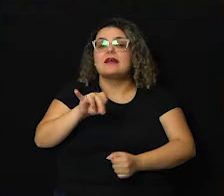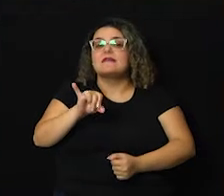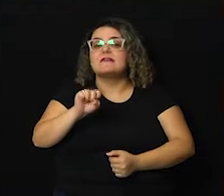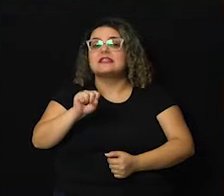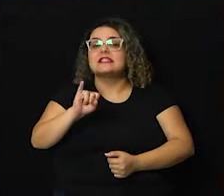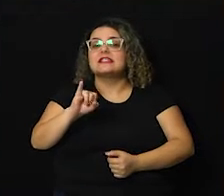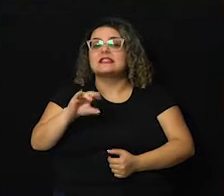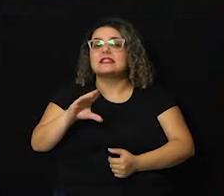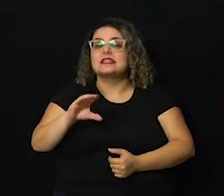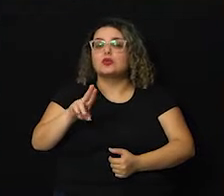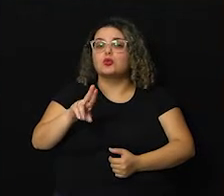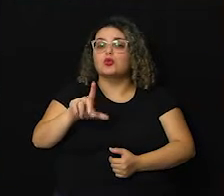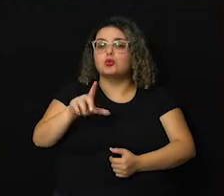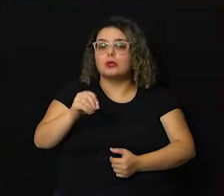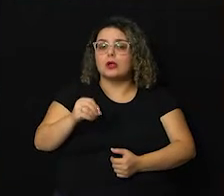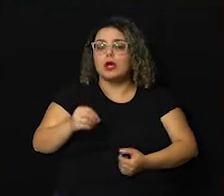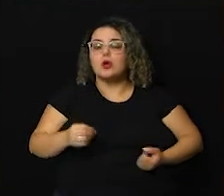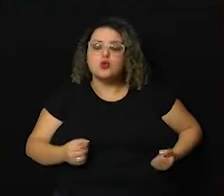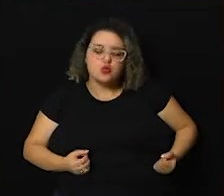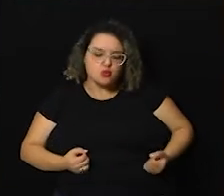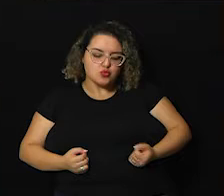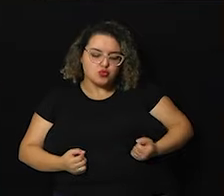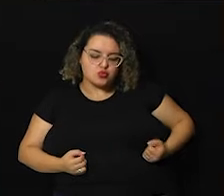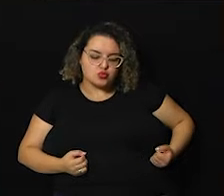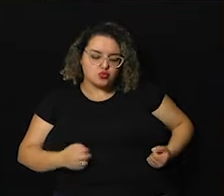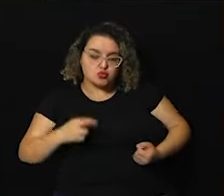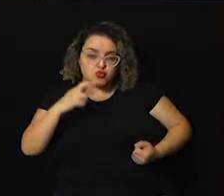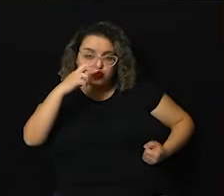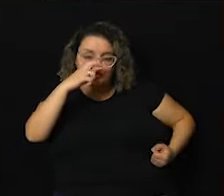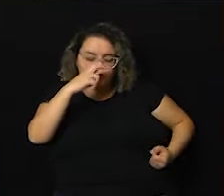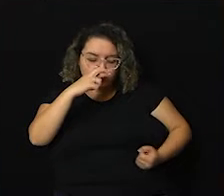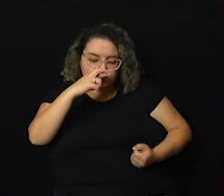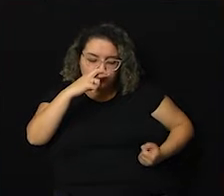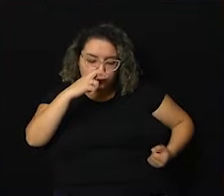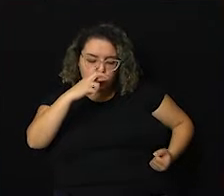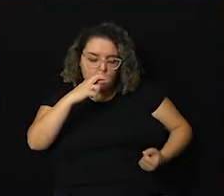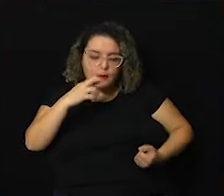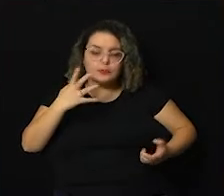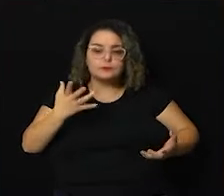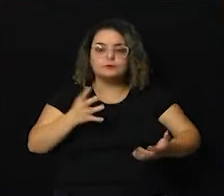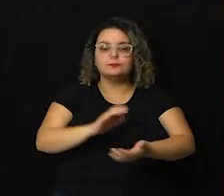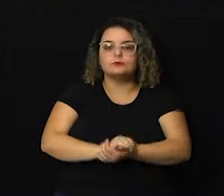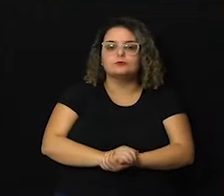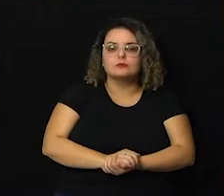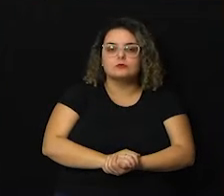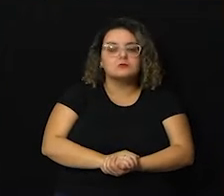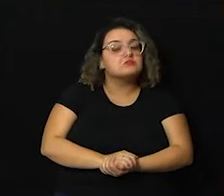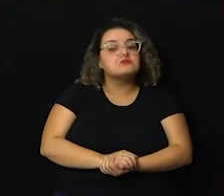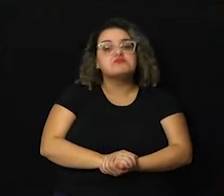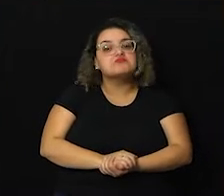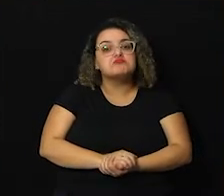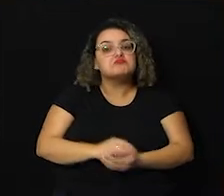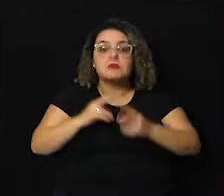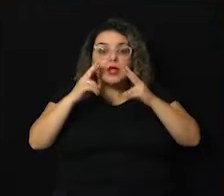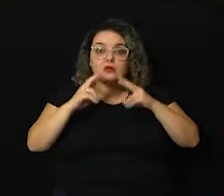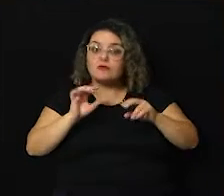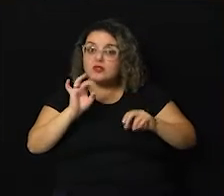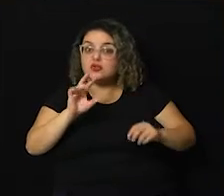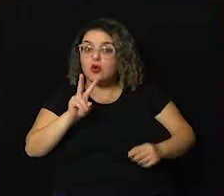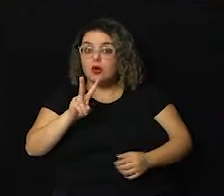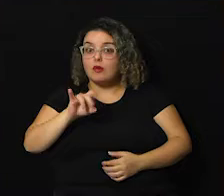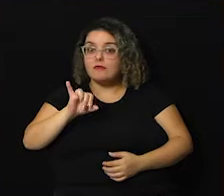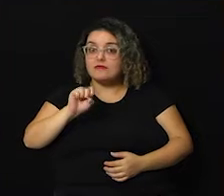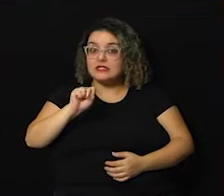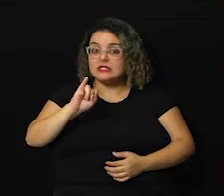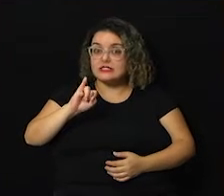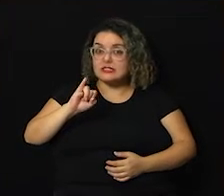que é o primeiro exame que a gente pensa na suspeita de uma pedra na vesícula, e aí o ultrassom não vê só a vesícula do paciente,